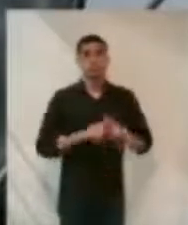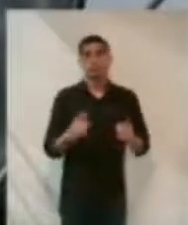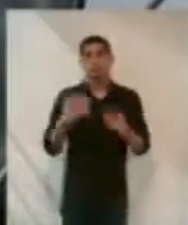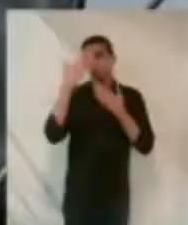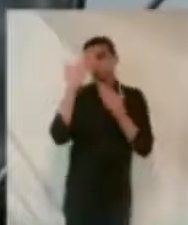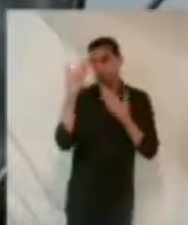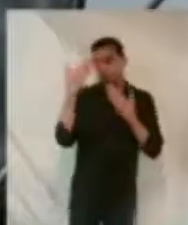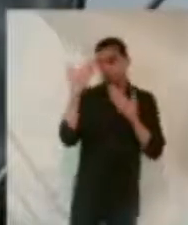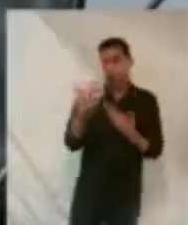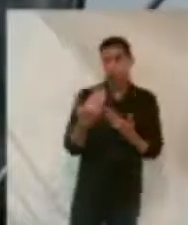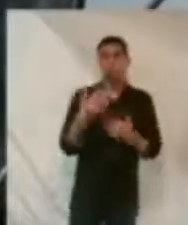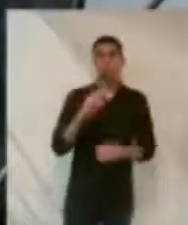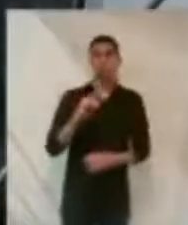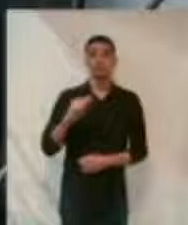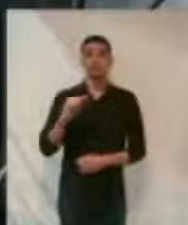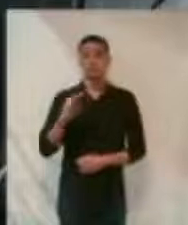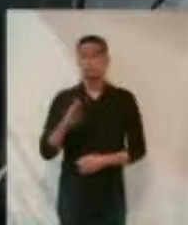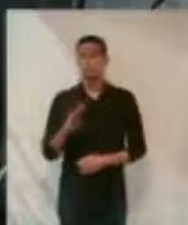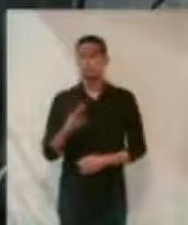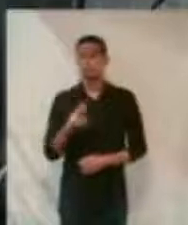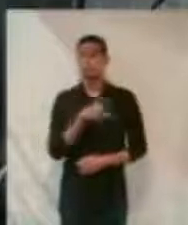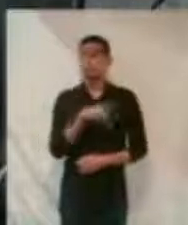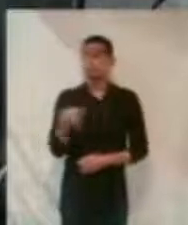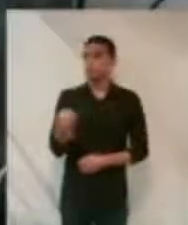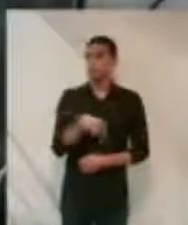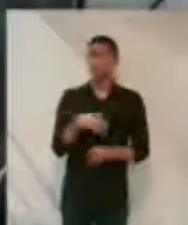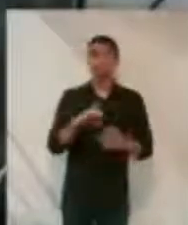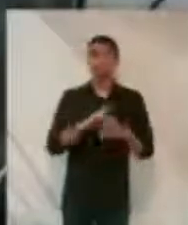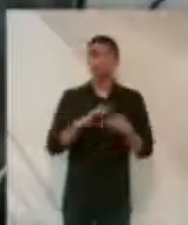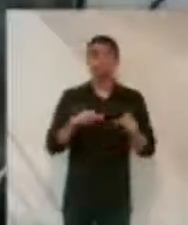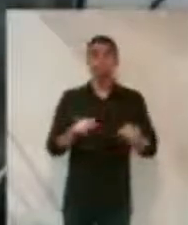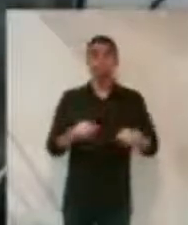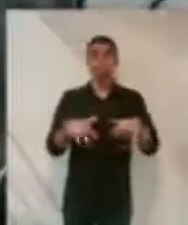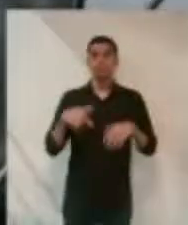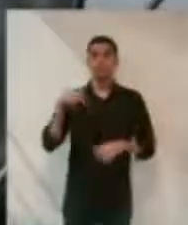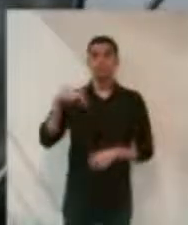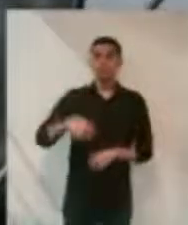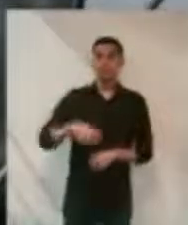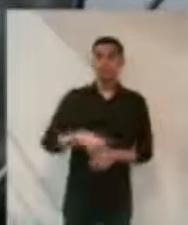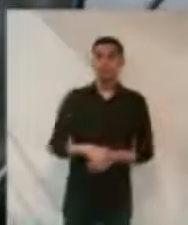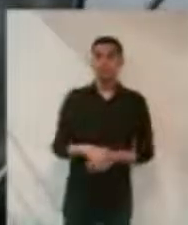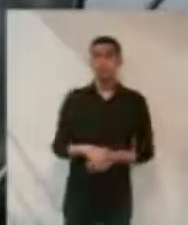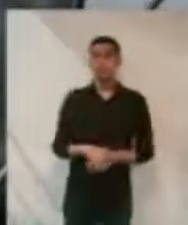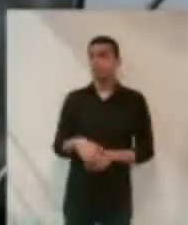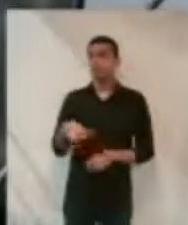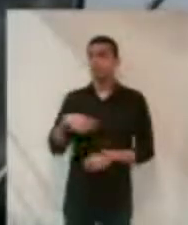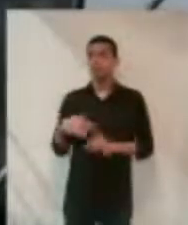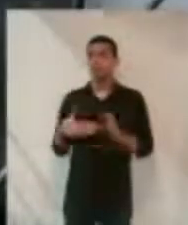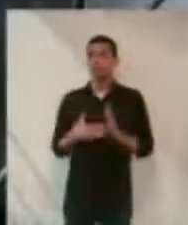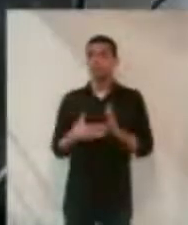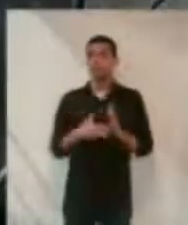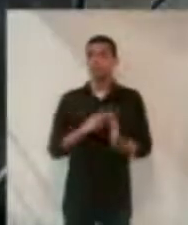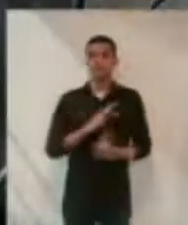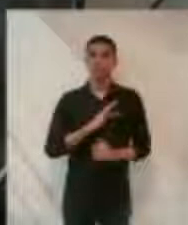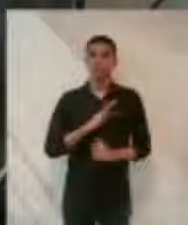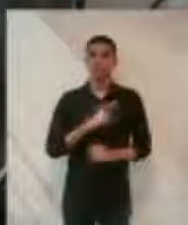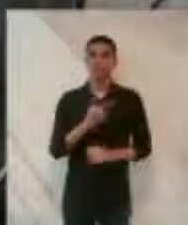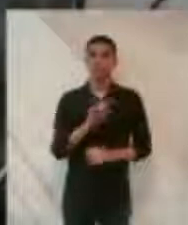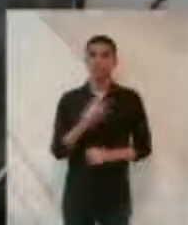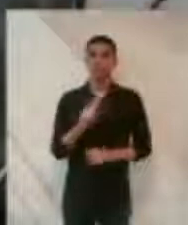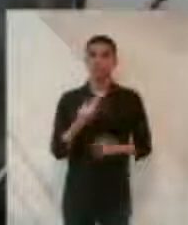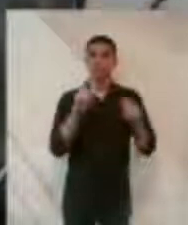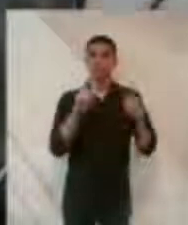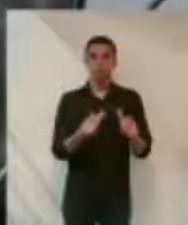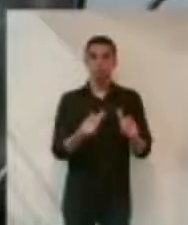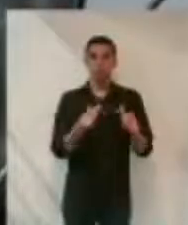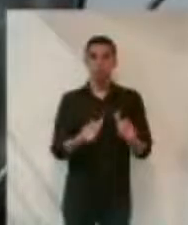muito ao OAB, ao presidente da OAB, por ter disponibilizado este local. Nós tivemos uma dificuldade técnica no outro local